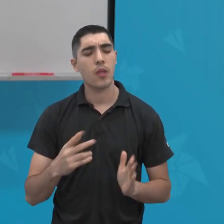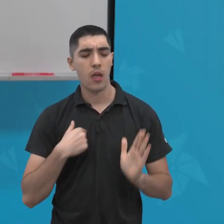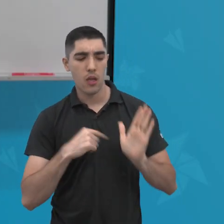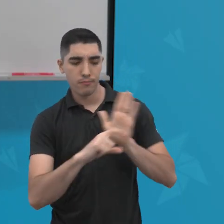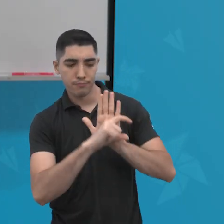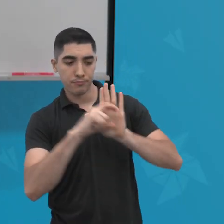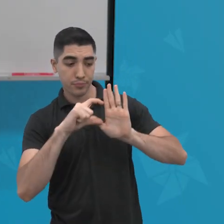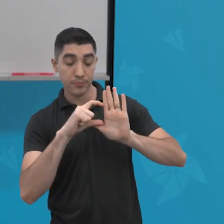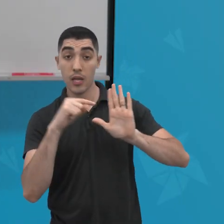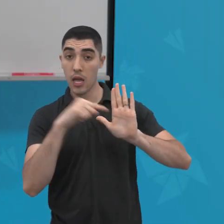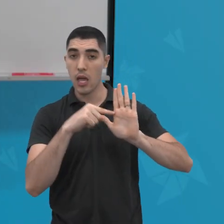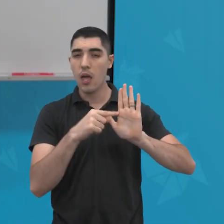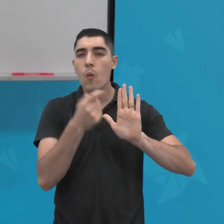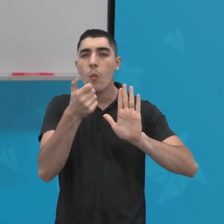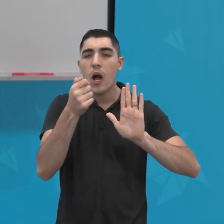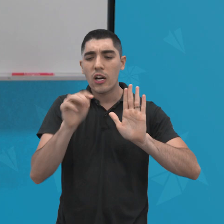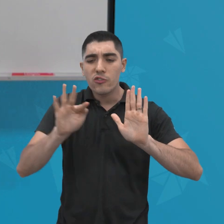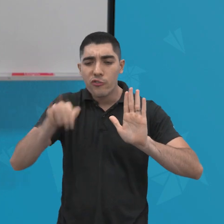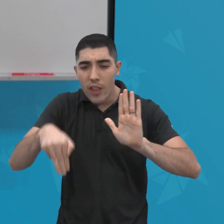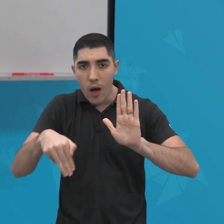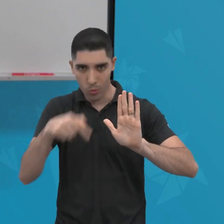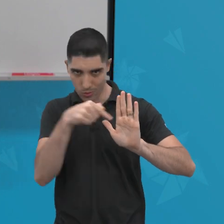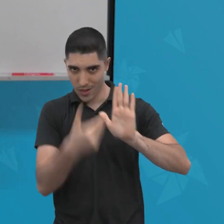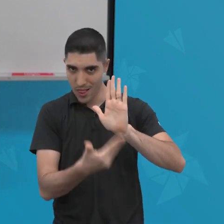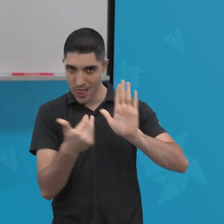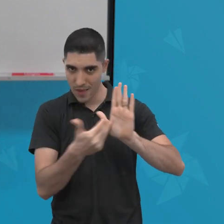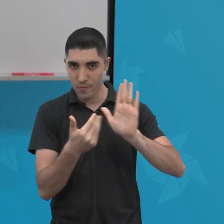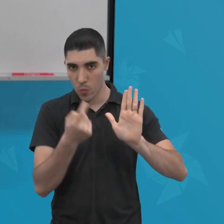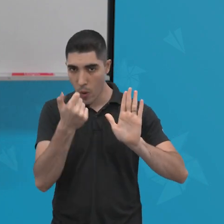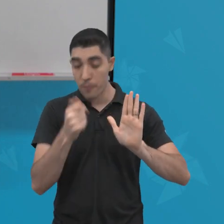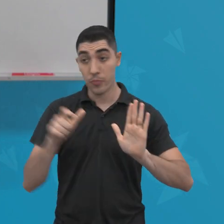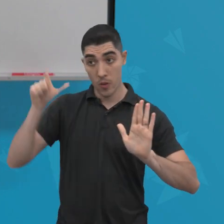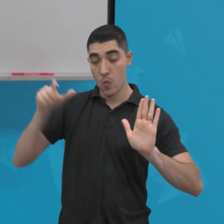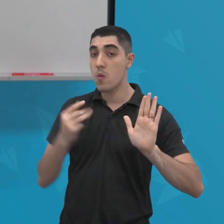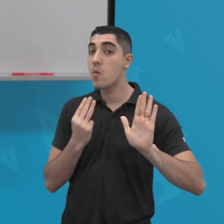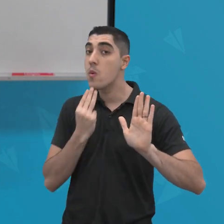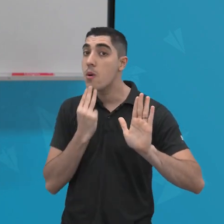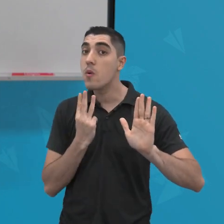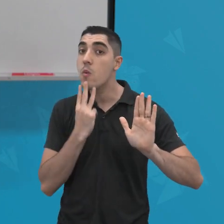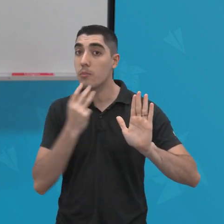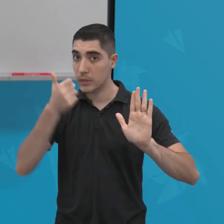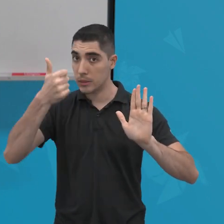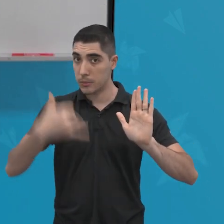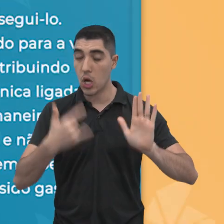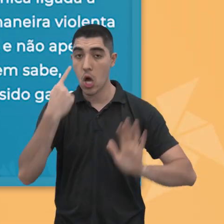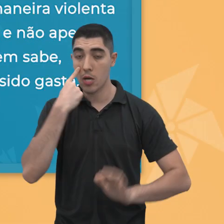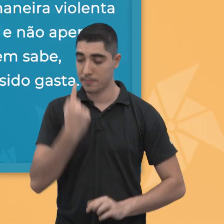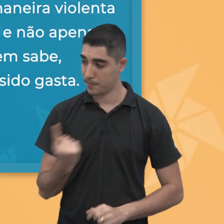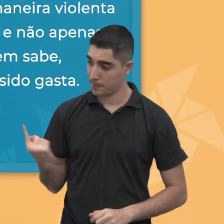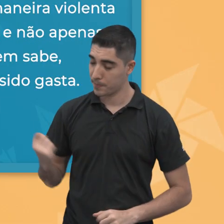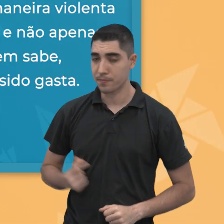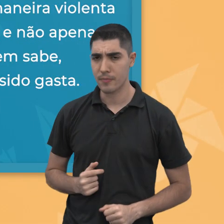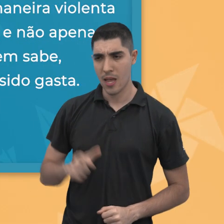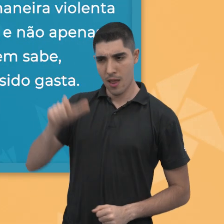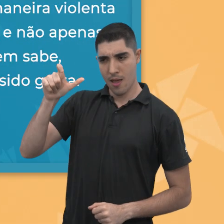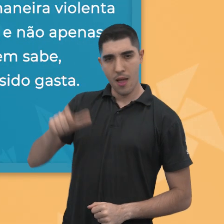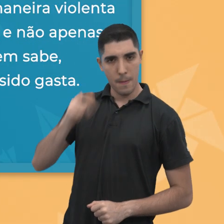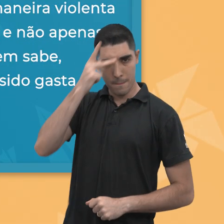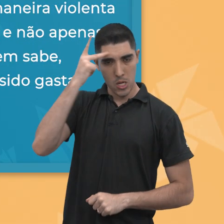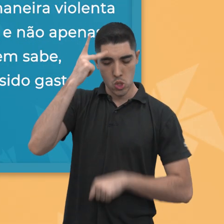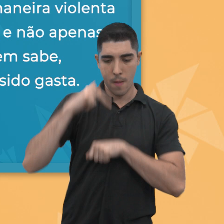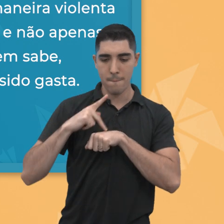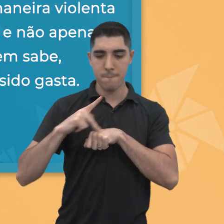trecho que eu vou ler é um trecho já do finalzinho dele, em que o Weber diz assim: o puritano